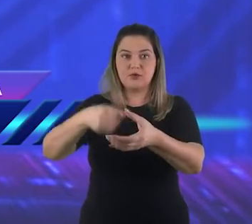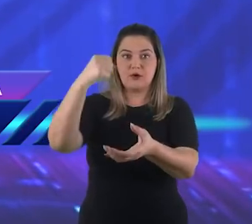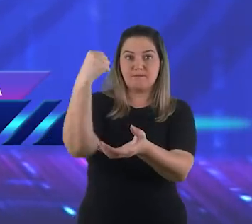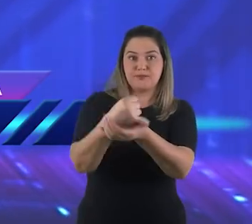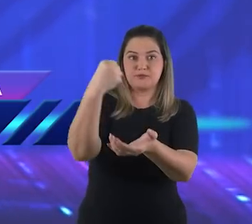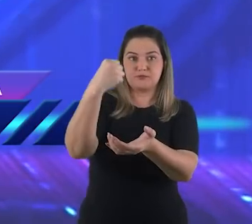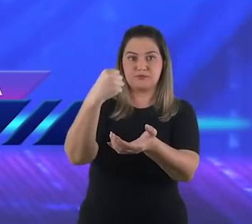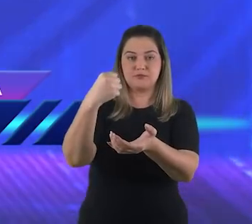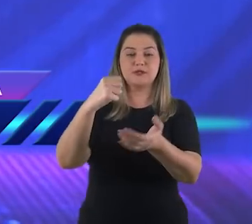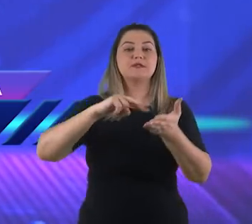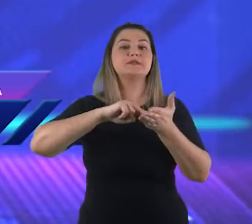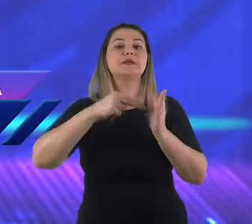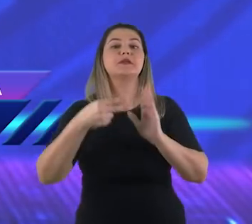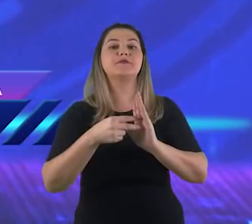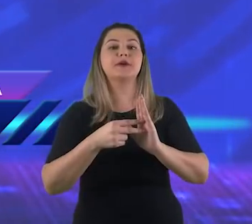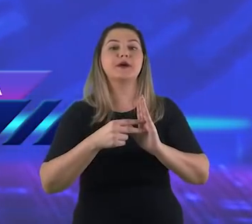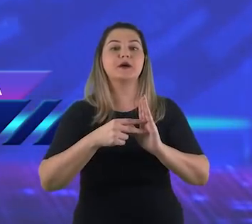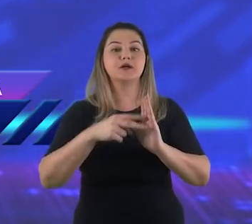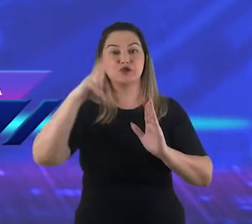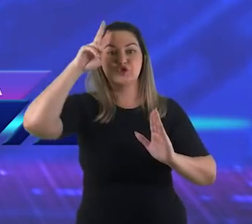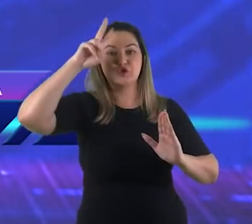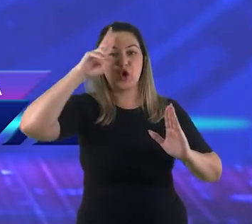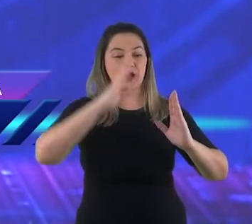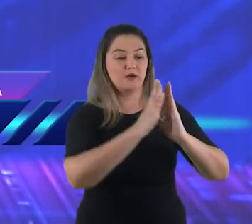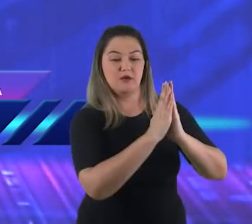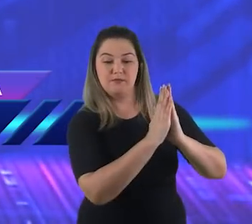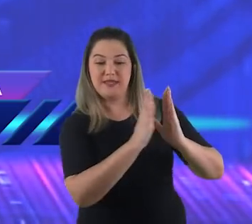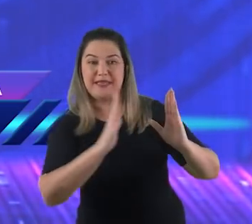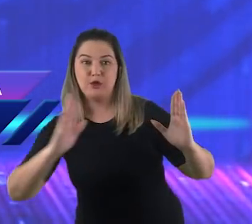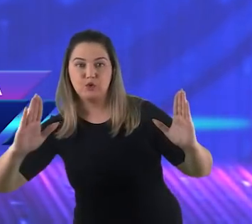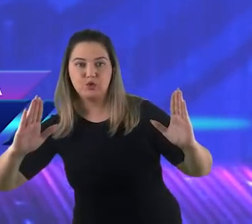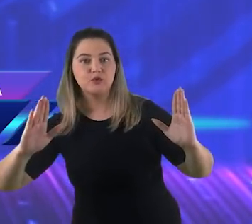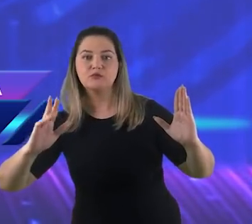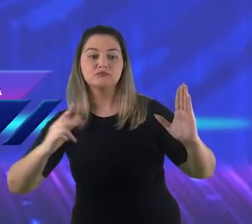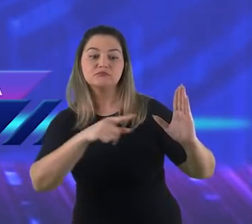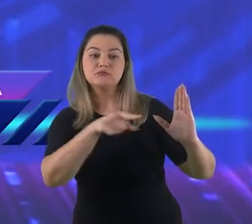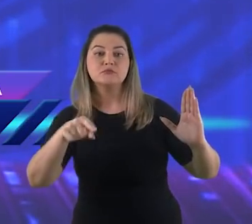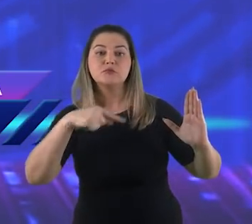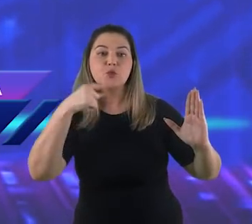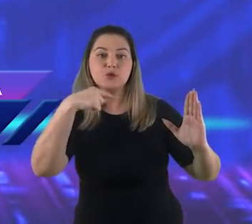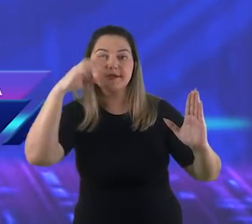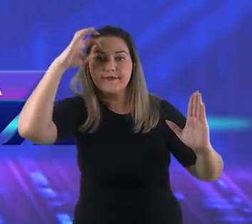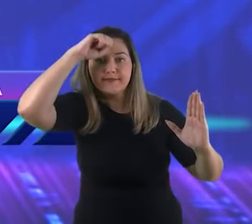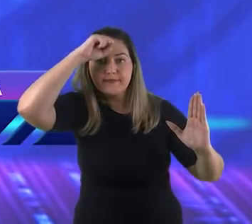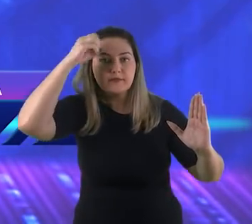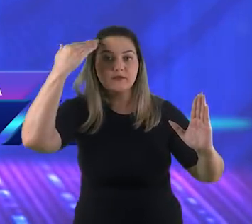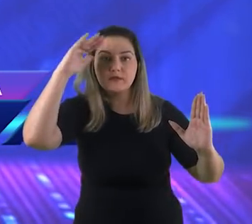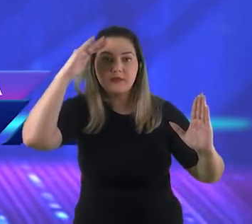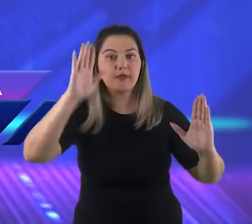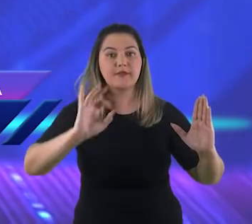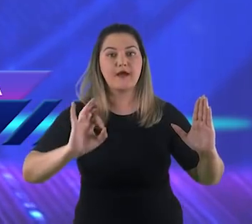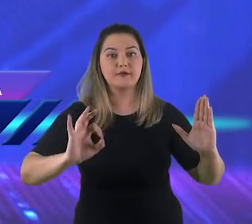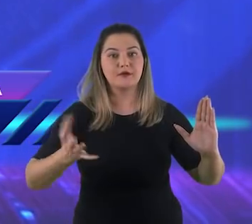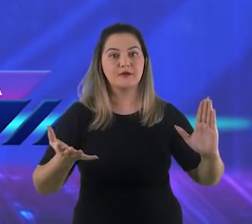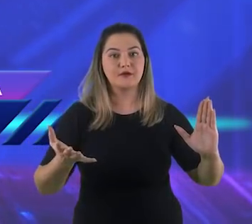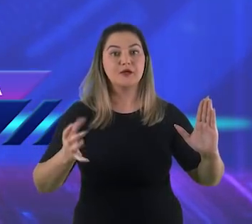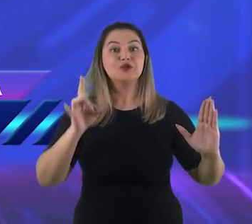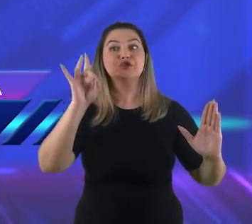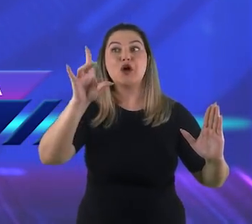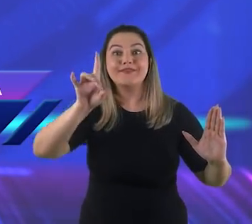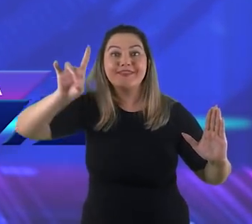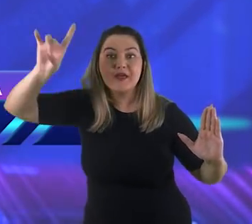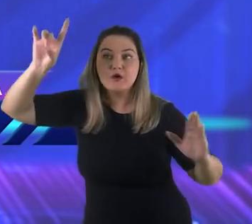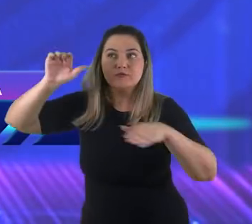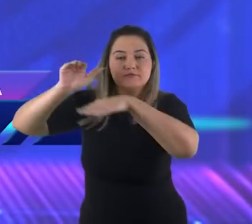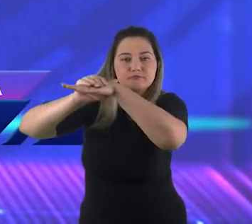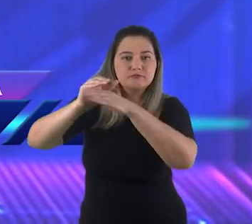seria entendida por um longo período da história. Apenas no momento certo, Deus quebraria este selo e a